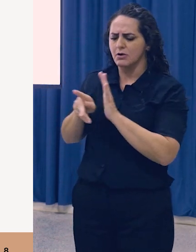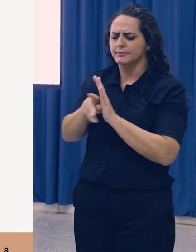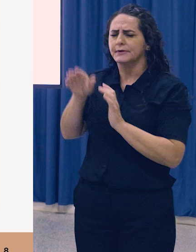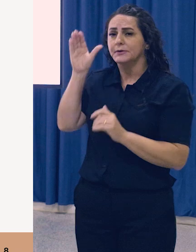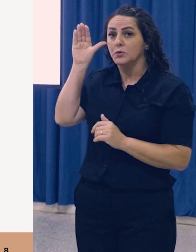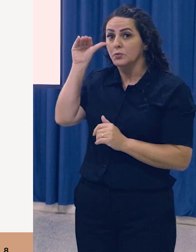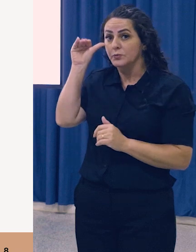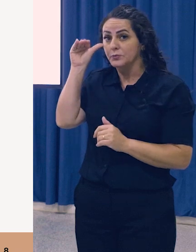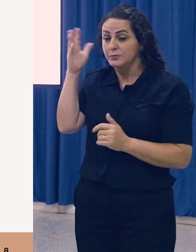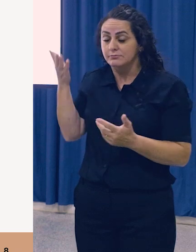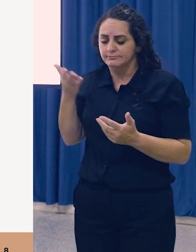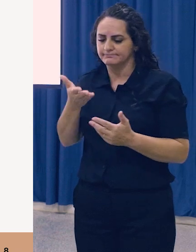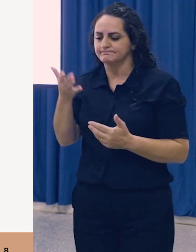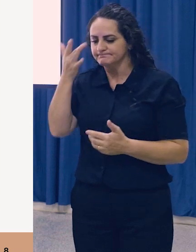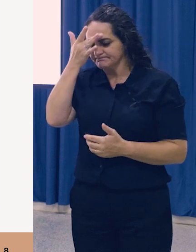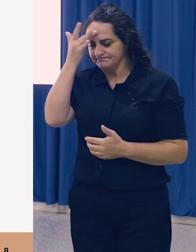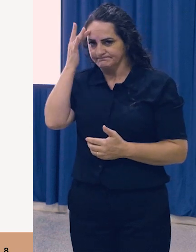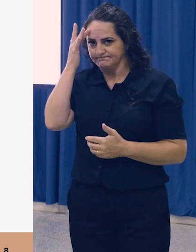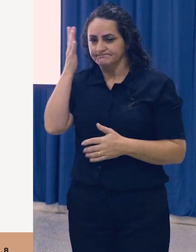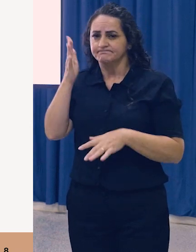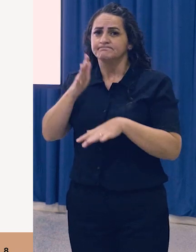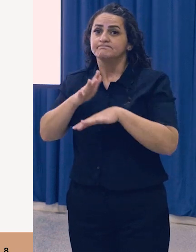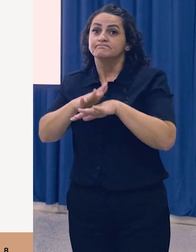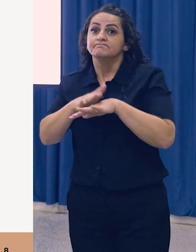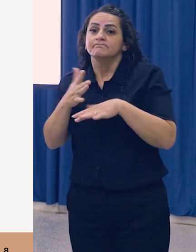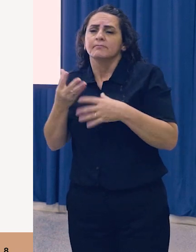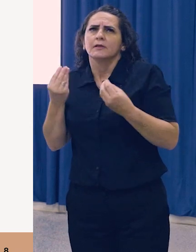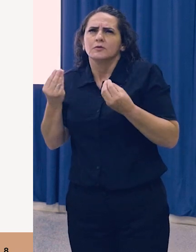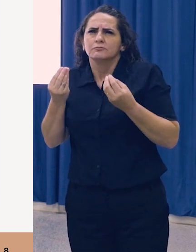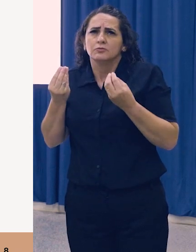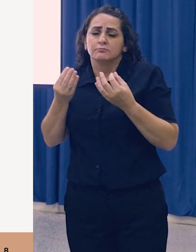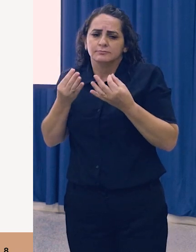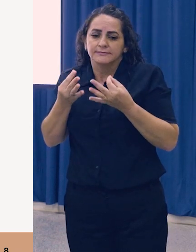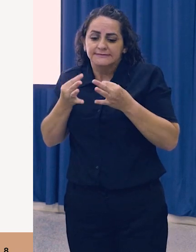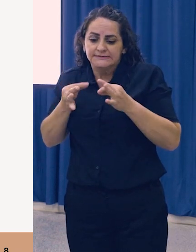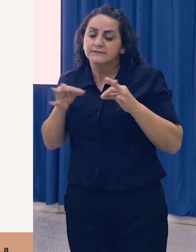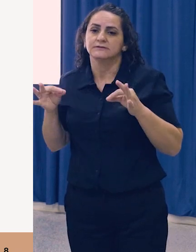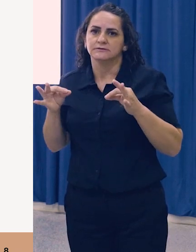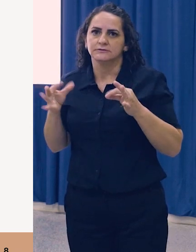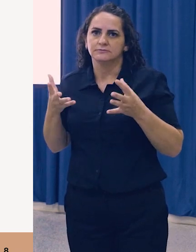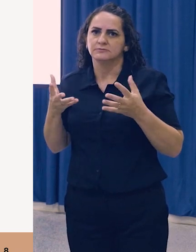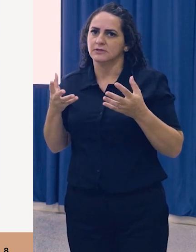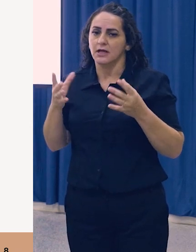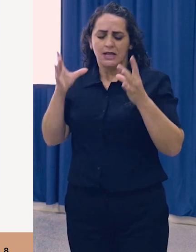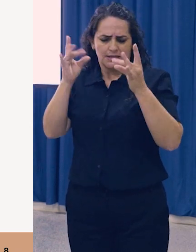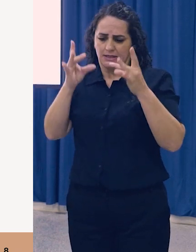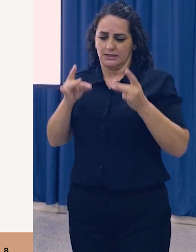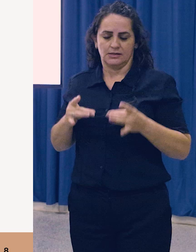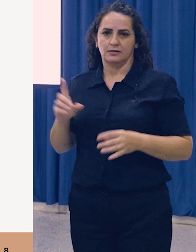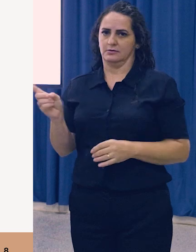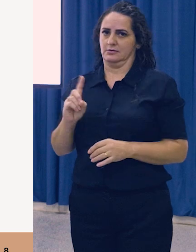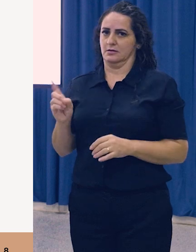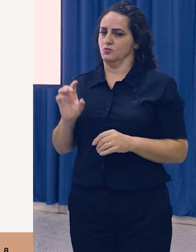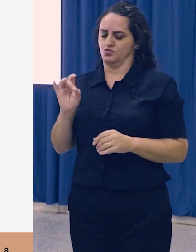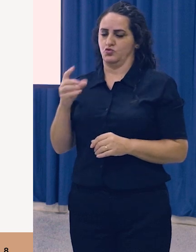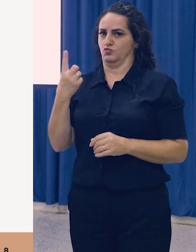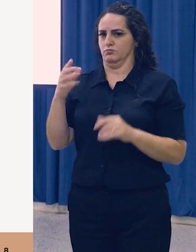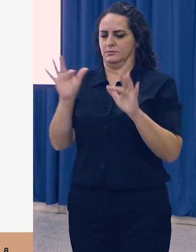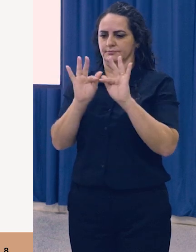curiosidade, mas de uma maneira que não seja realmente autoexplicativo sobre o que é o